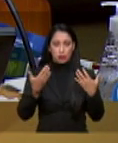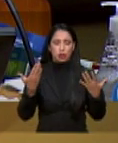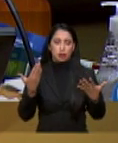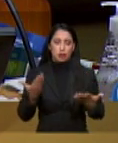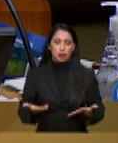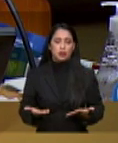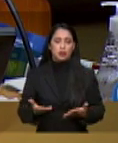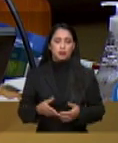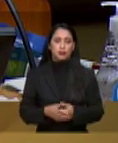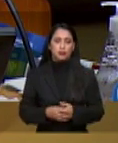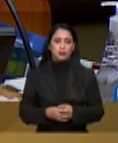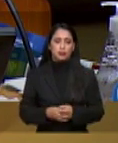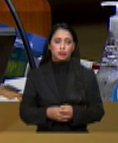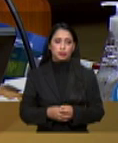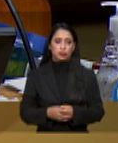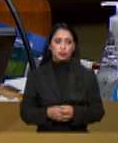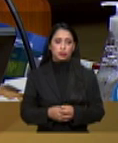Procedimento